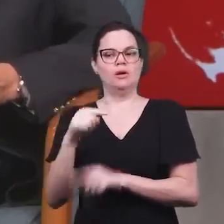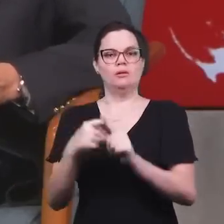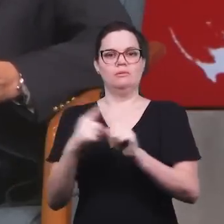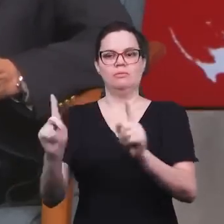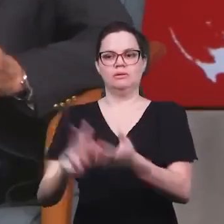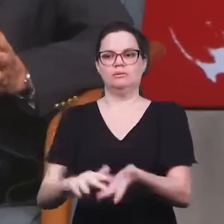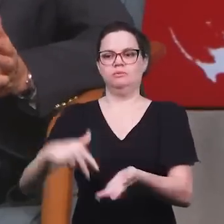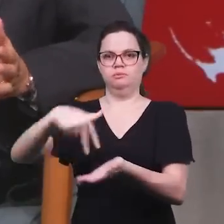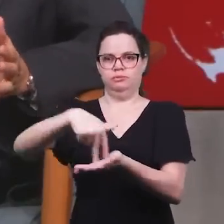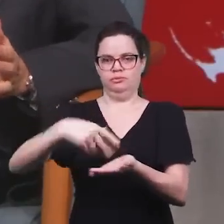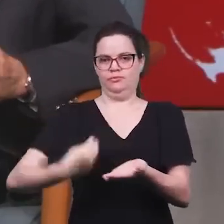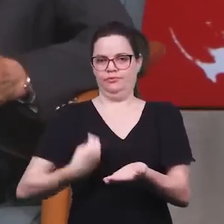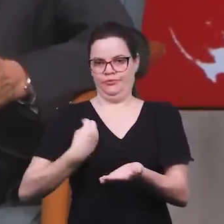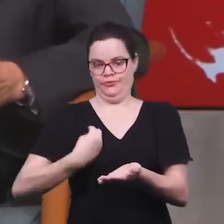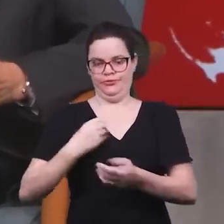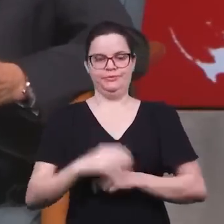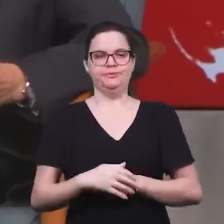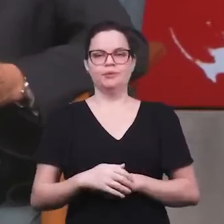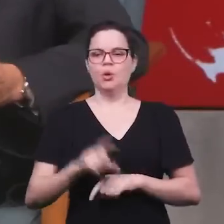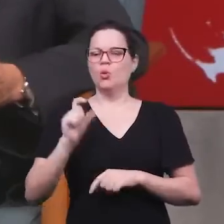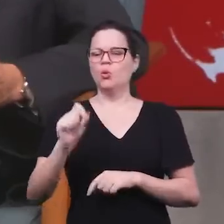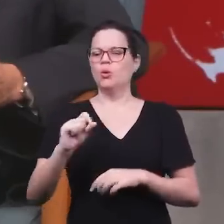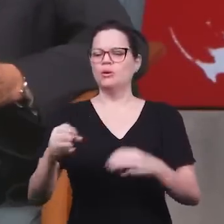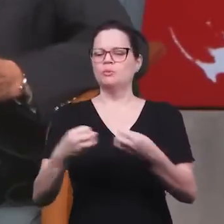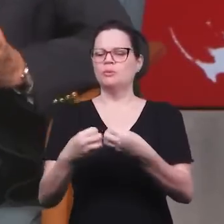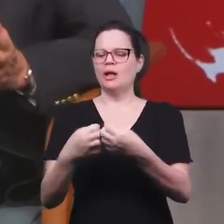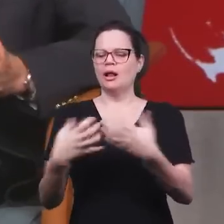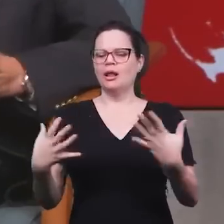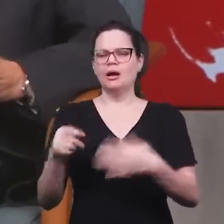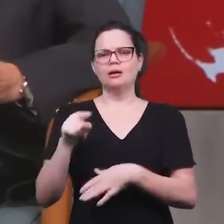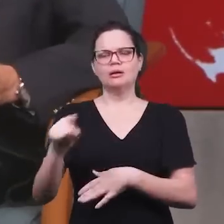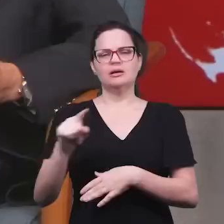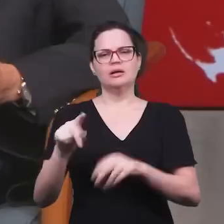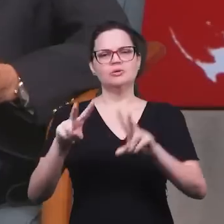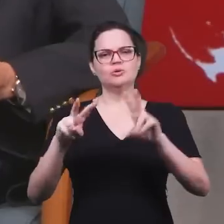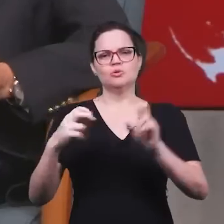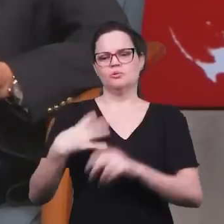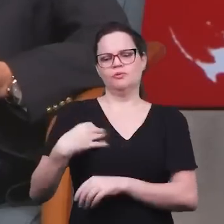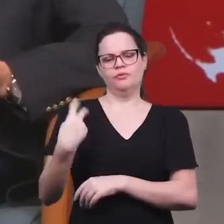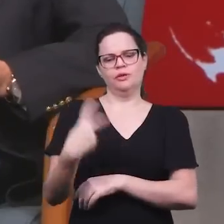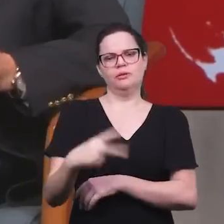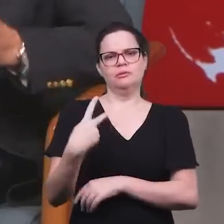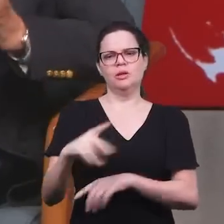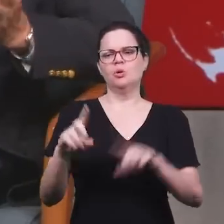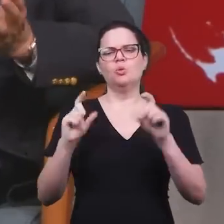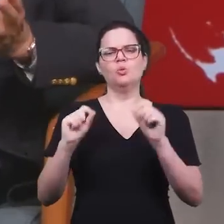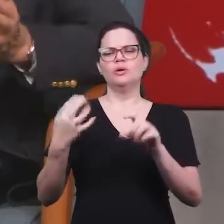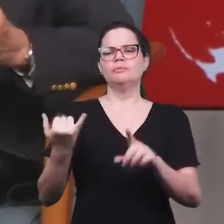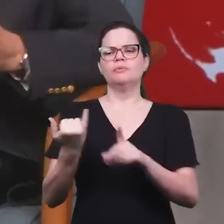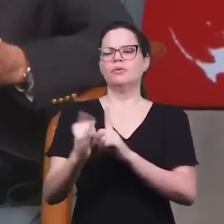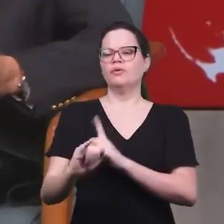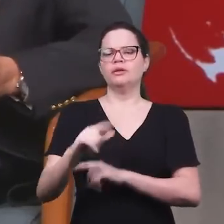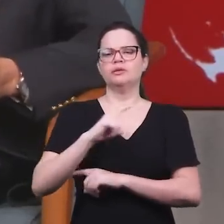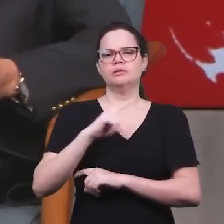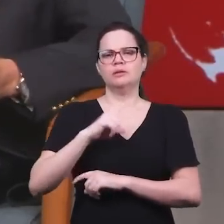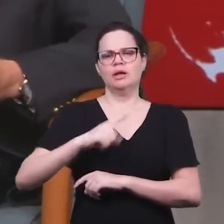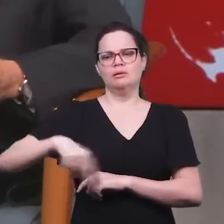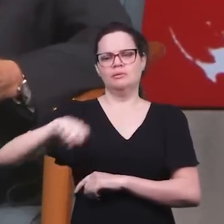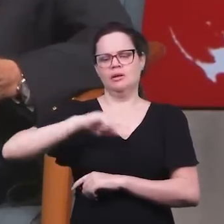do ponto de vista profético desse acontecimento, desse